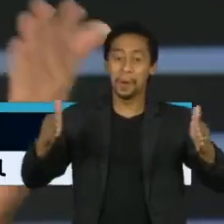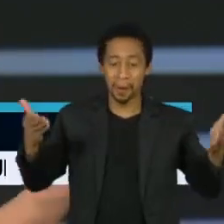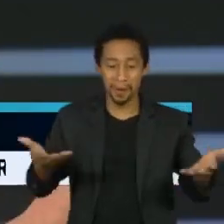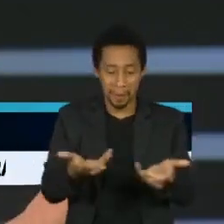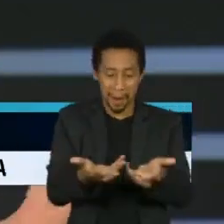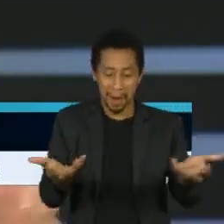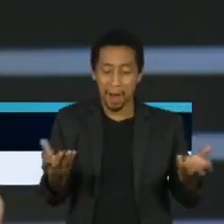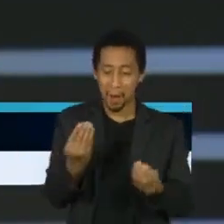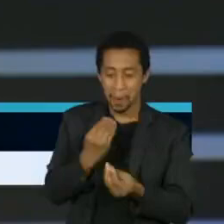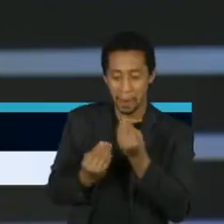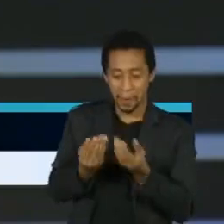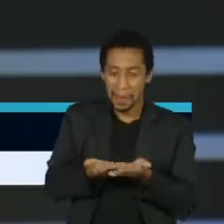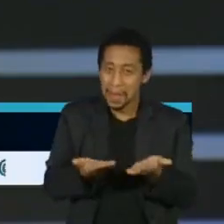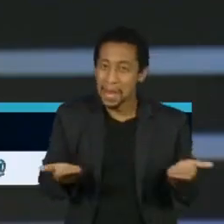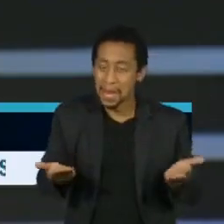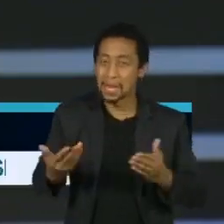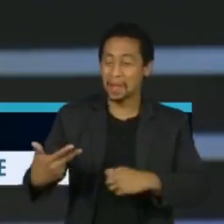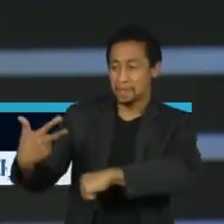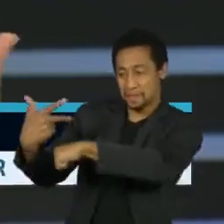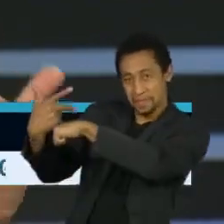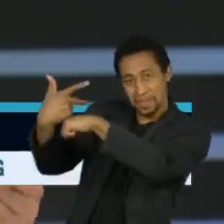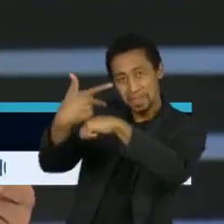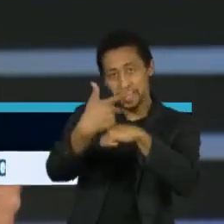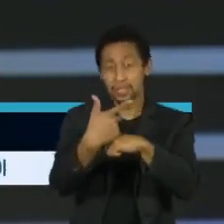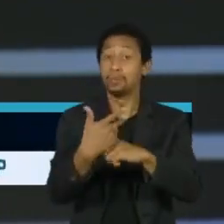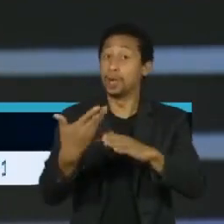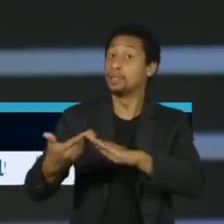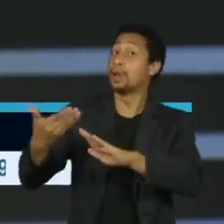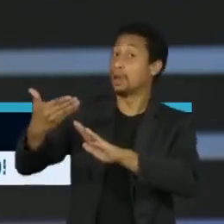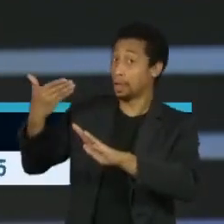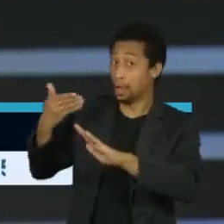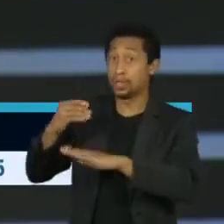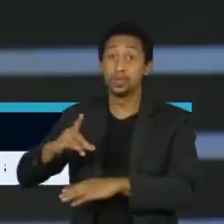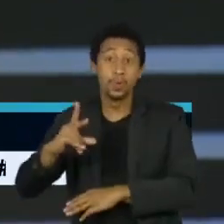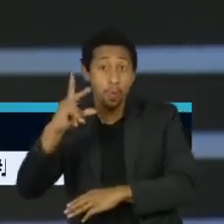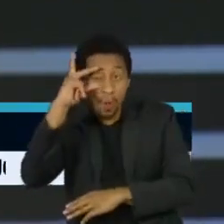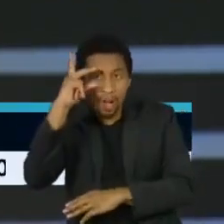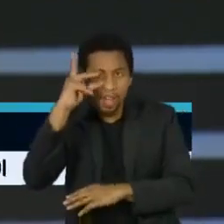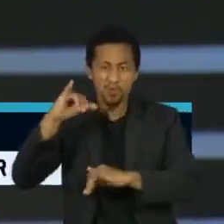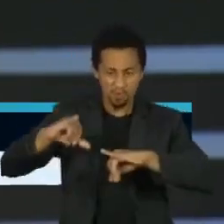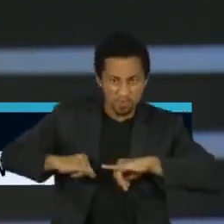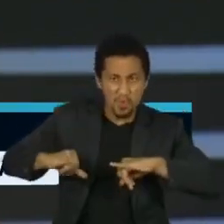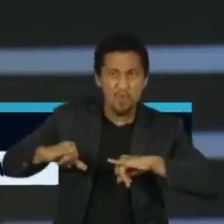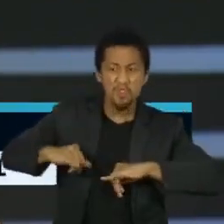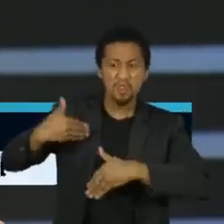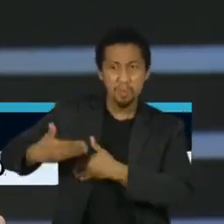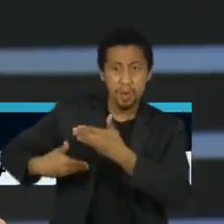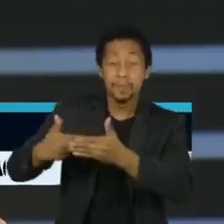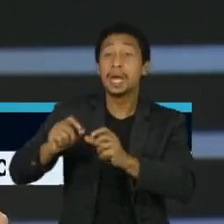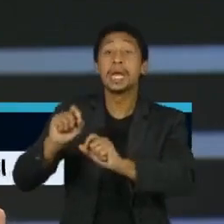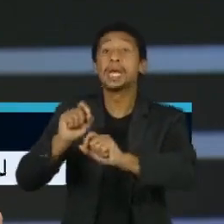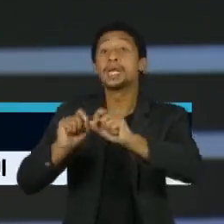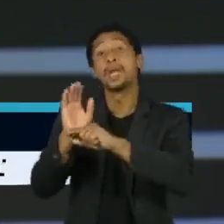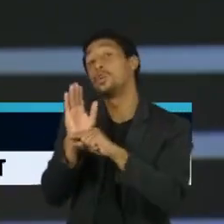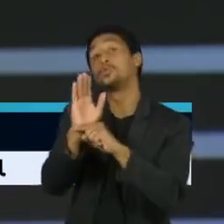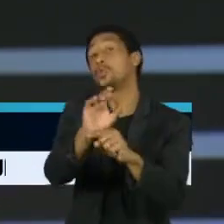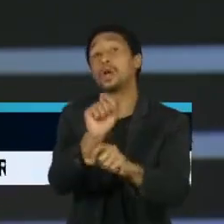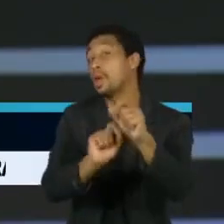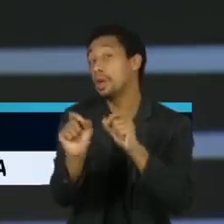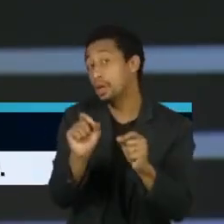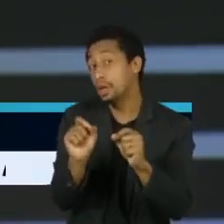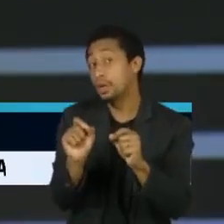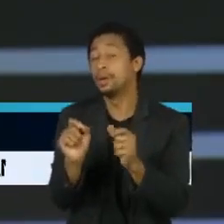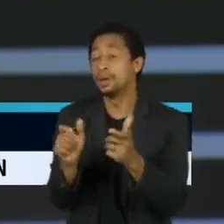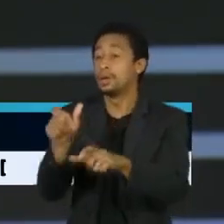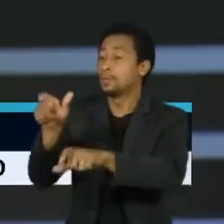esses 5 meses que o André Mendonça ficou na chuva, quem trabalhou por ele foi a Frente Parlamentar Evangélica. Foram